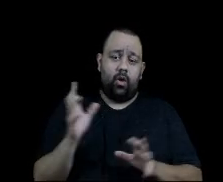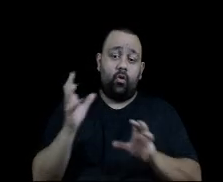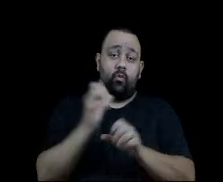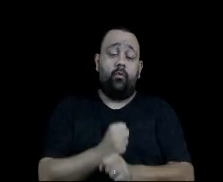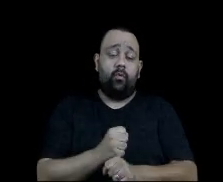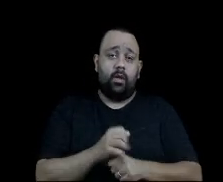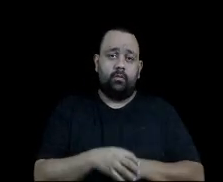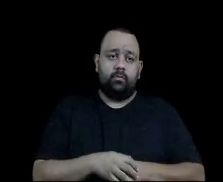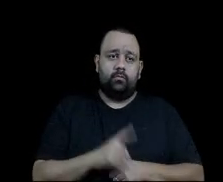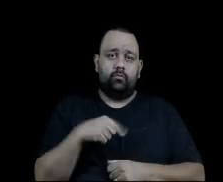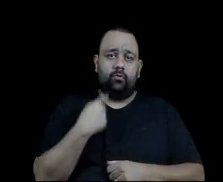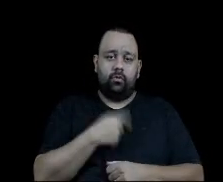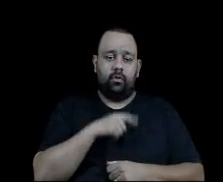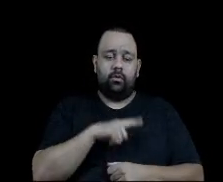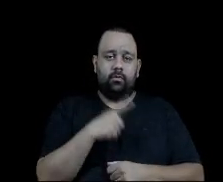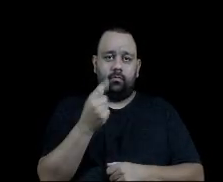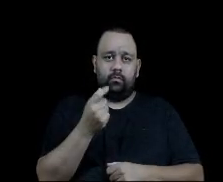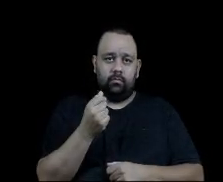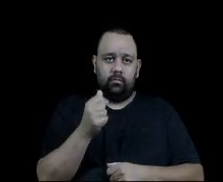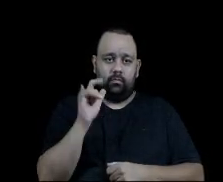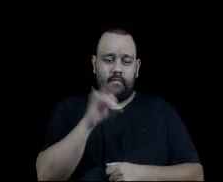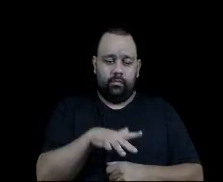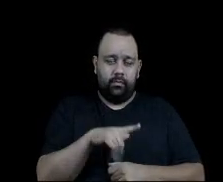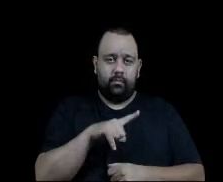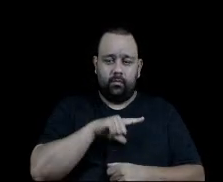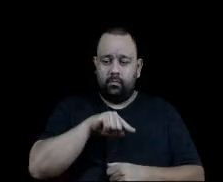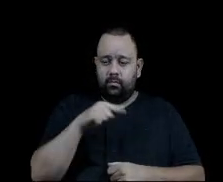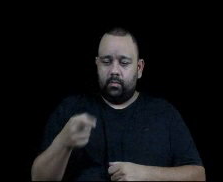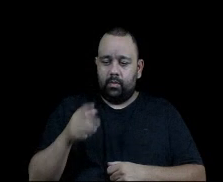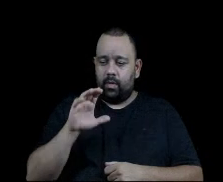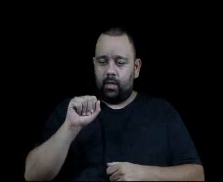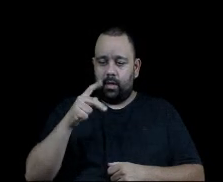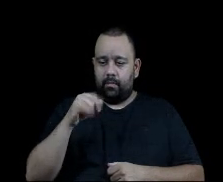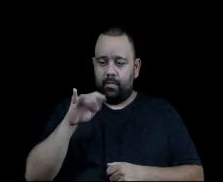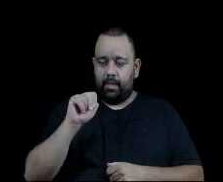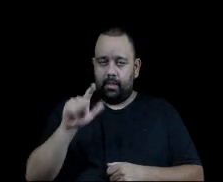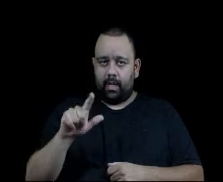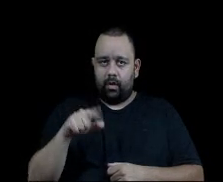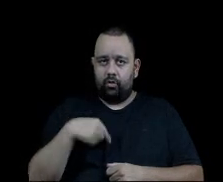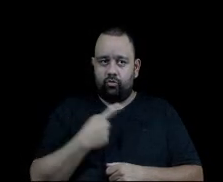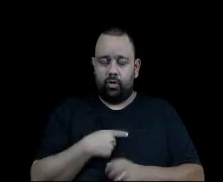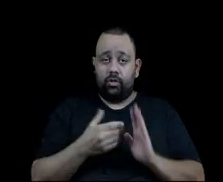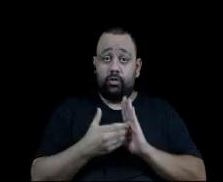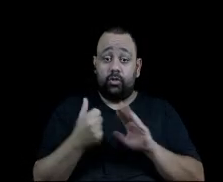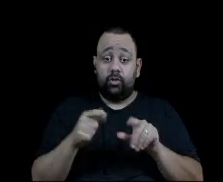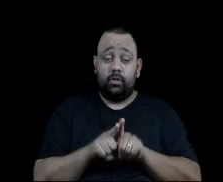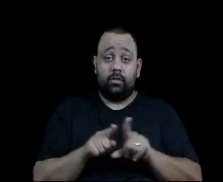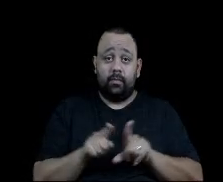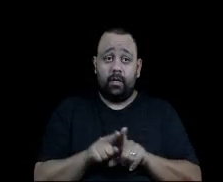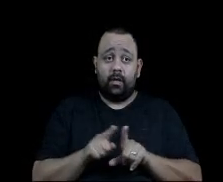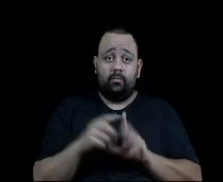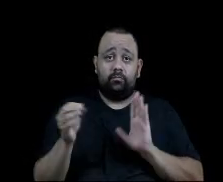né, o acumulado com a LDO. Então, a gente pega receitas correntes com receita de capital e a gente